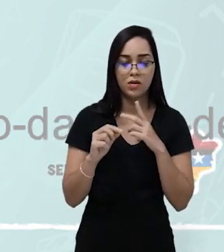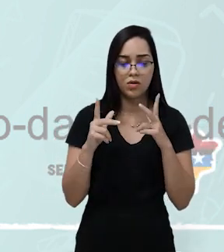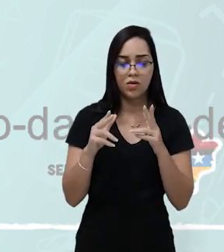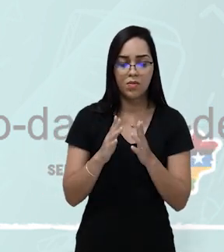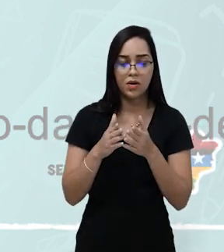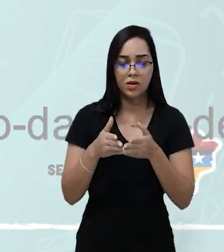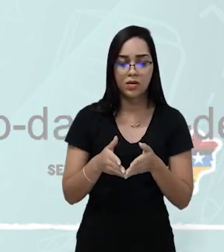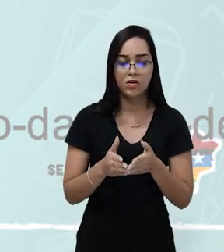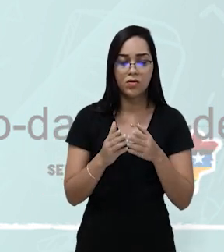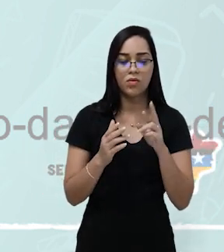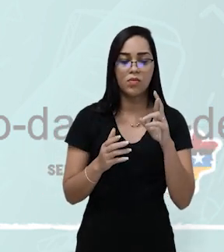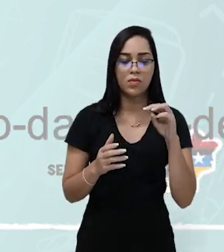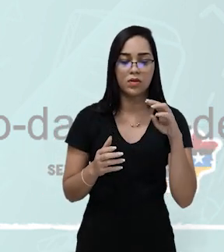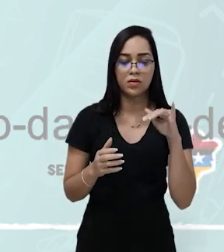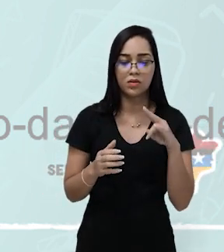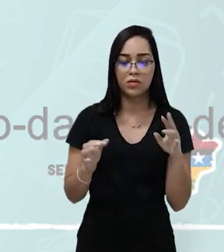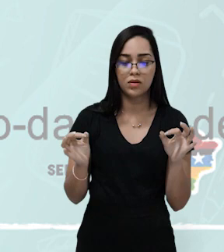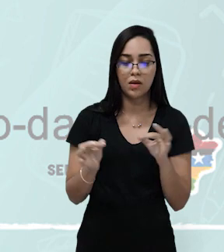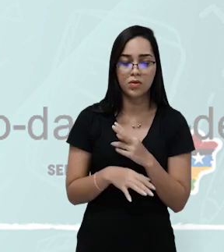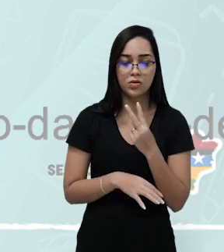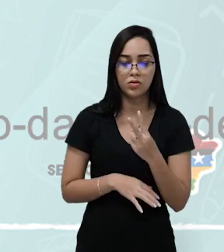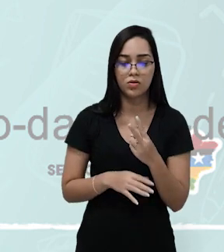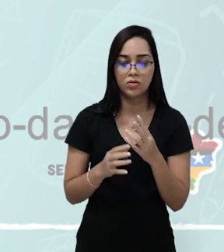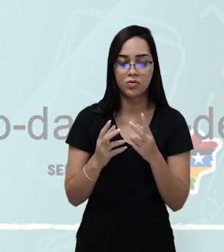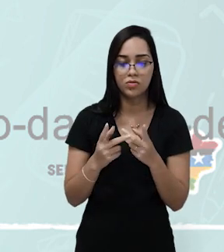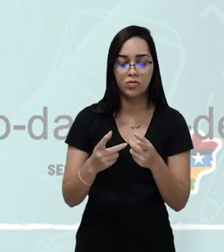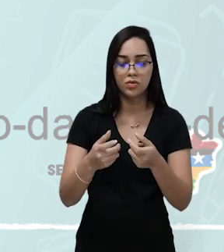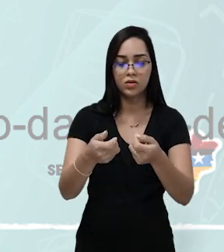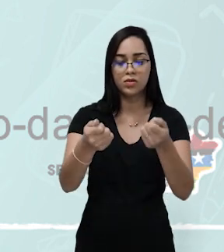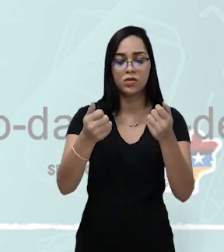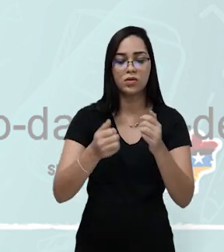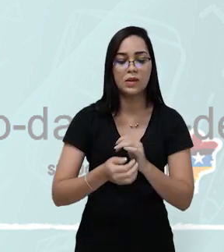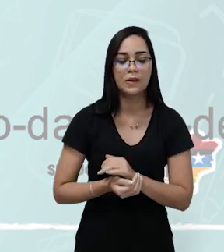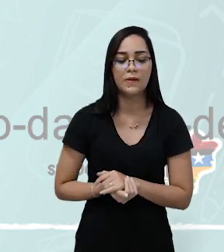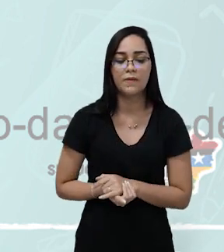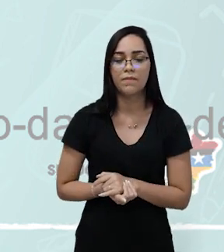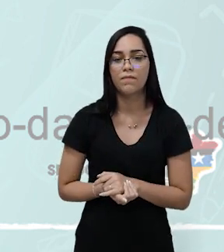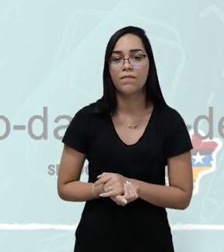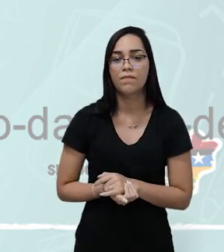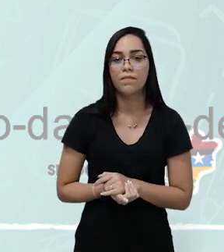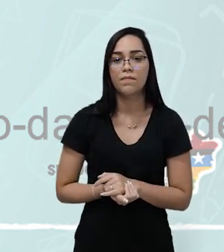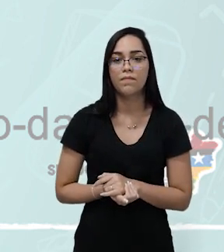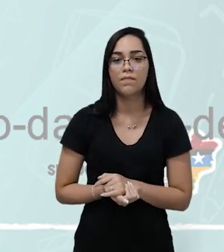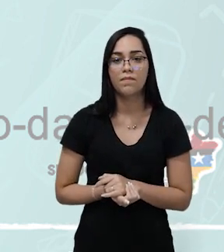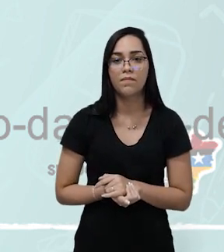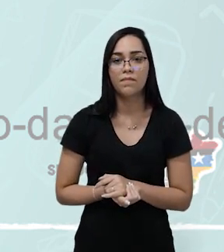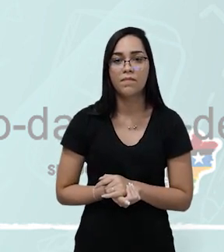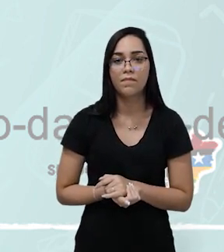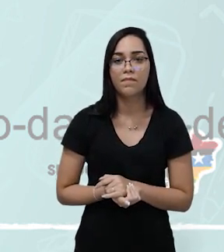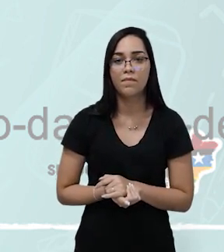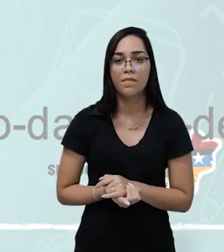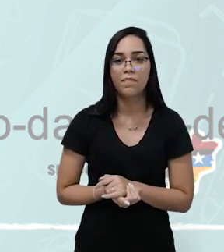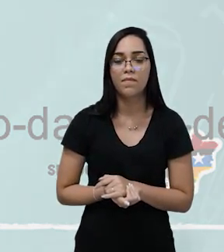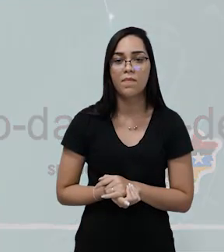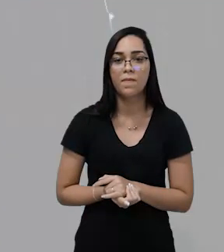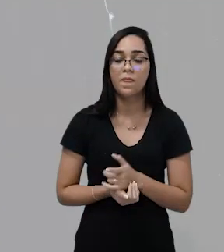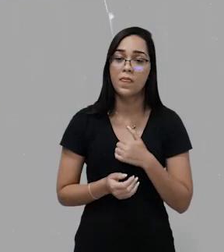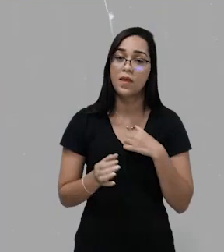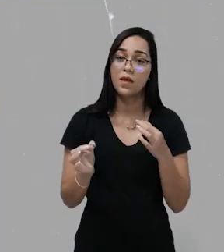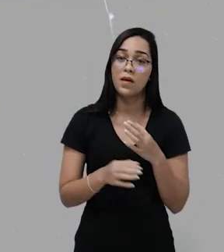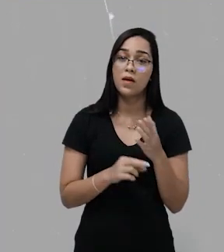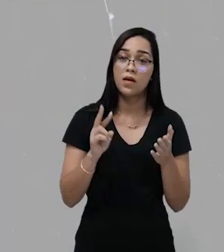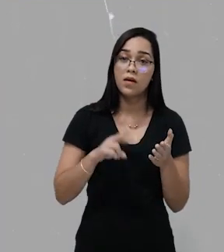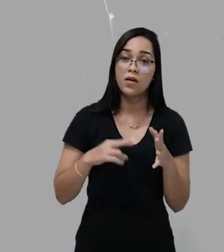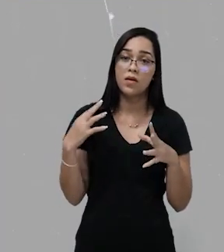chão e improvisa uma canoa. O romance termina com a imagem dos dois sumindo no horizonte. Eu acabei de ler